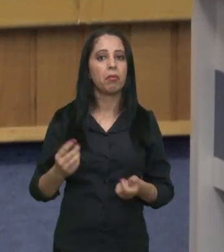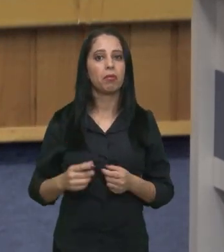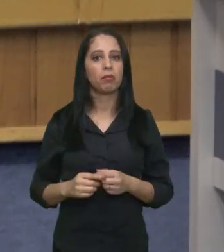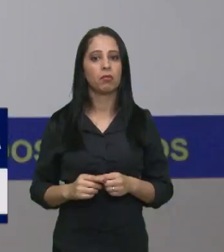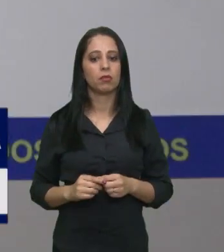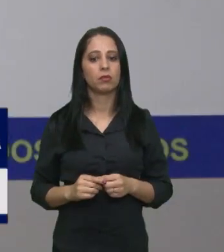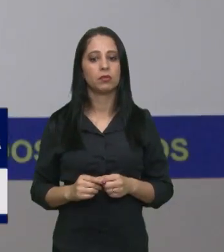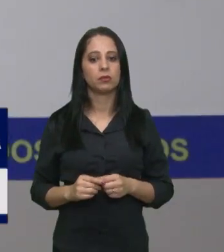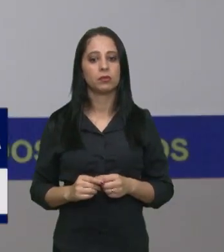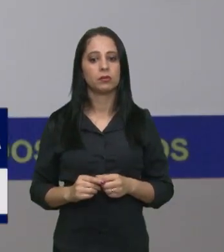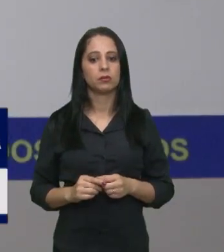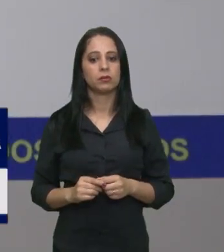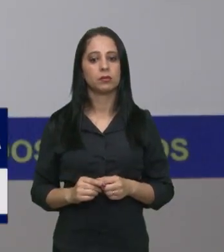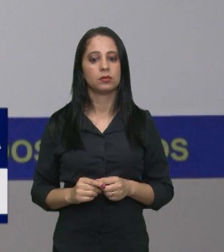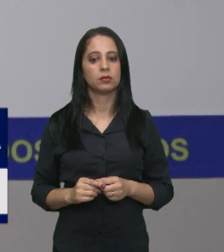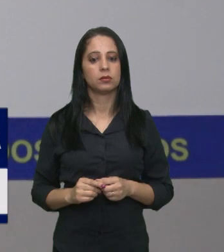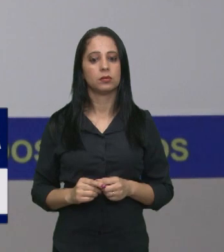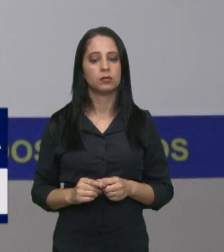Votação.